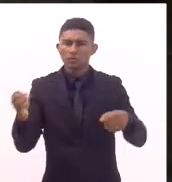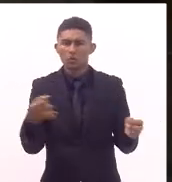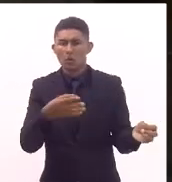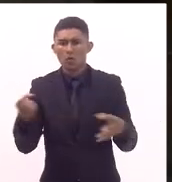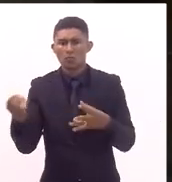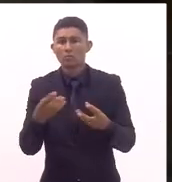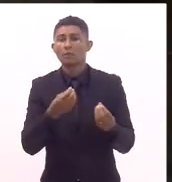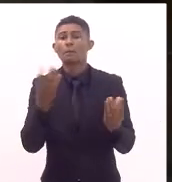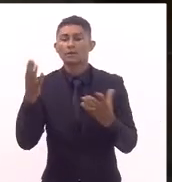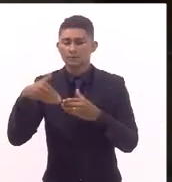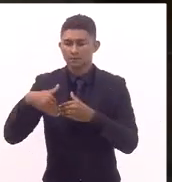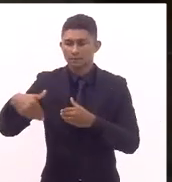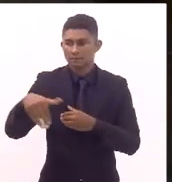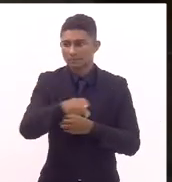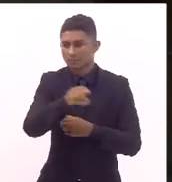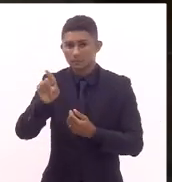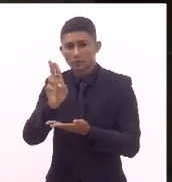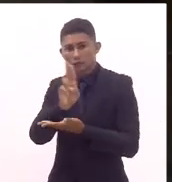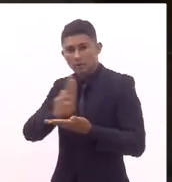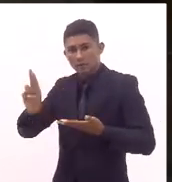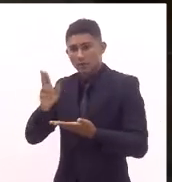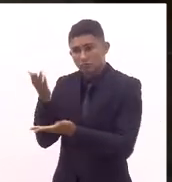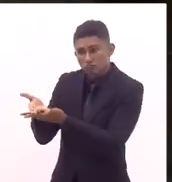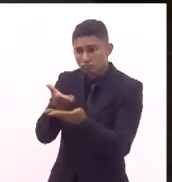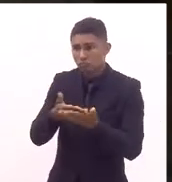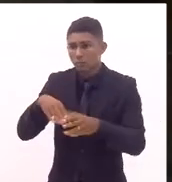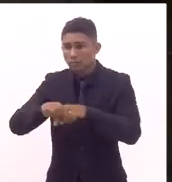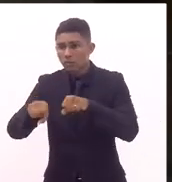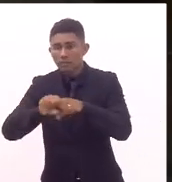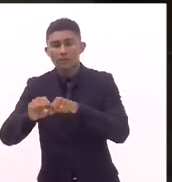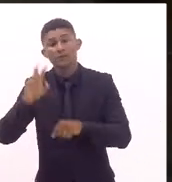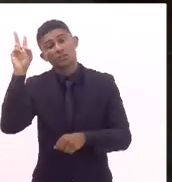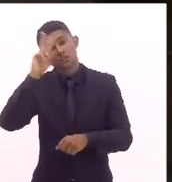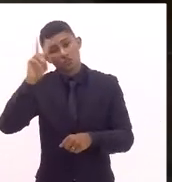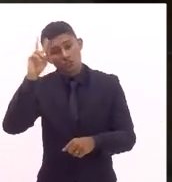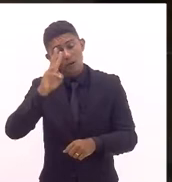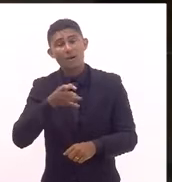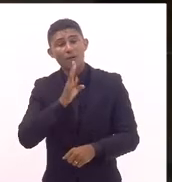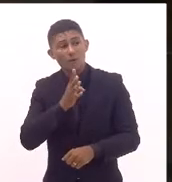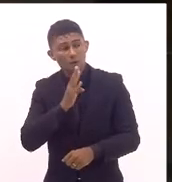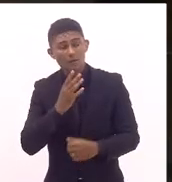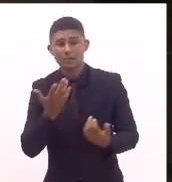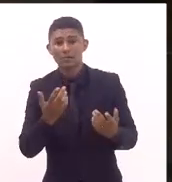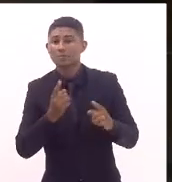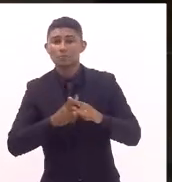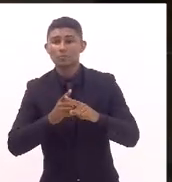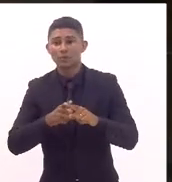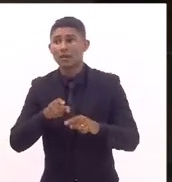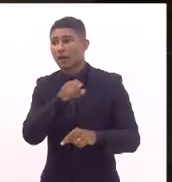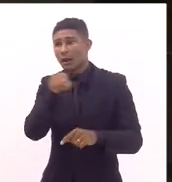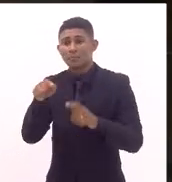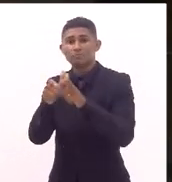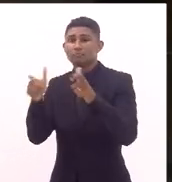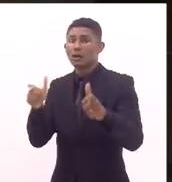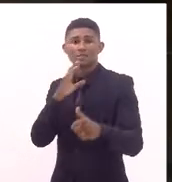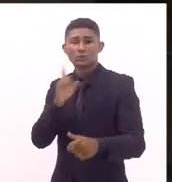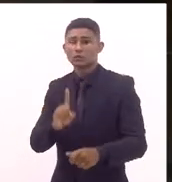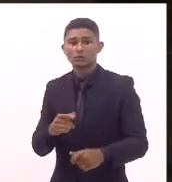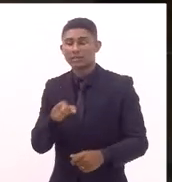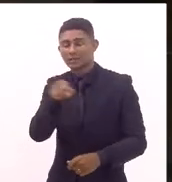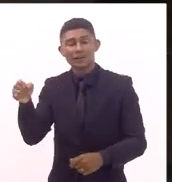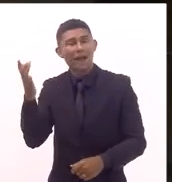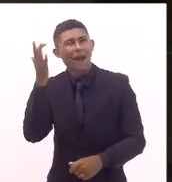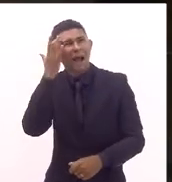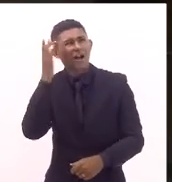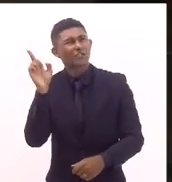novos intelectuais conheço as nossas histórias porque ainda não conhece e por isso achou que tá inventando